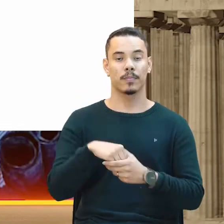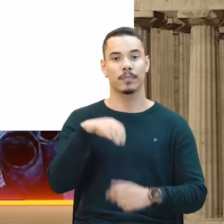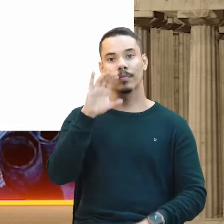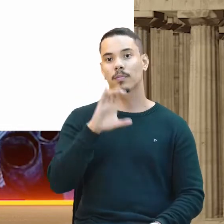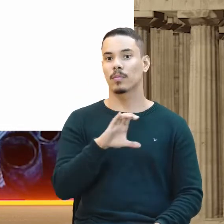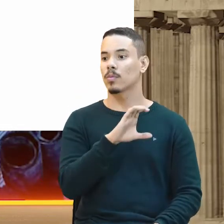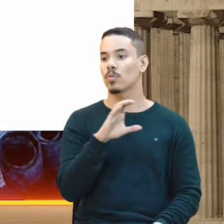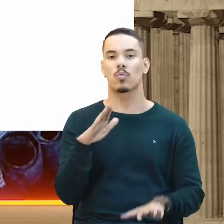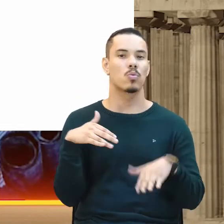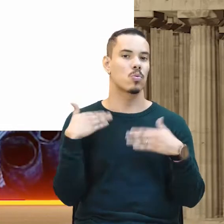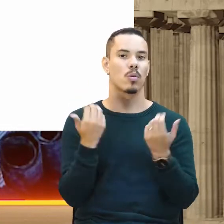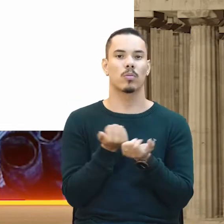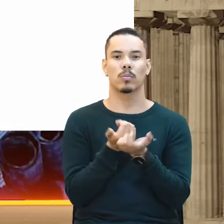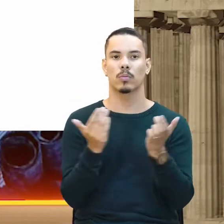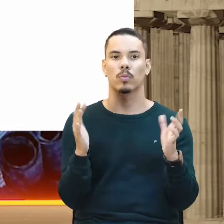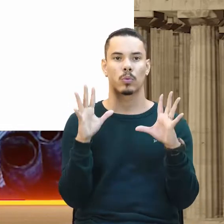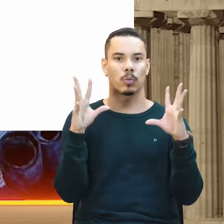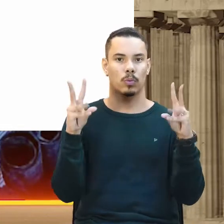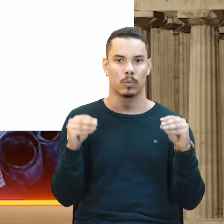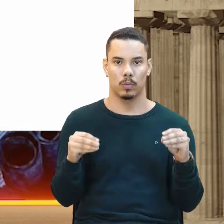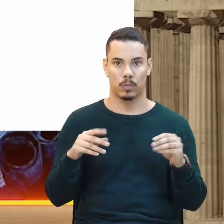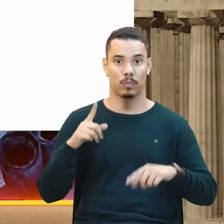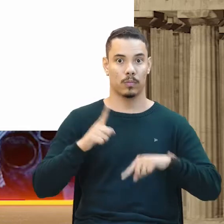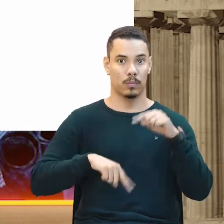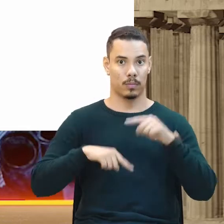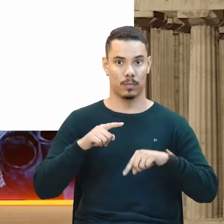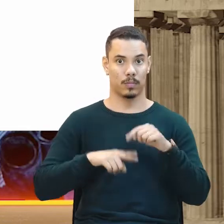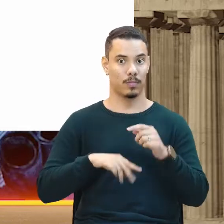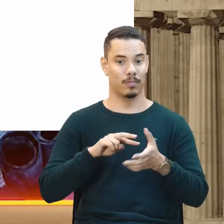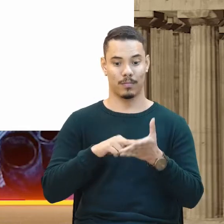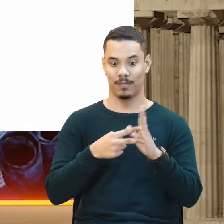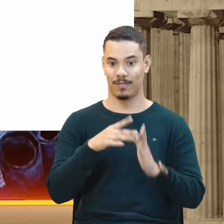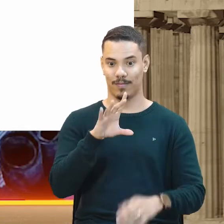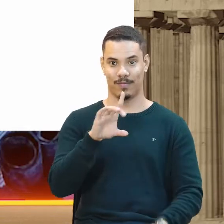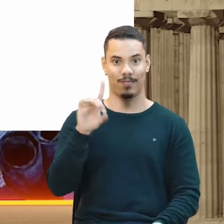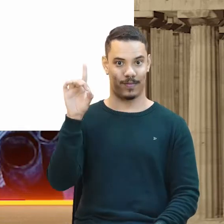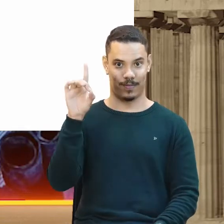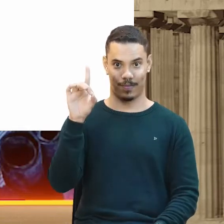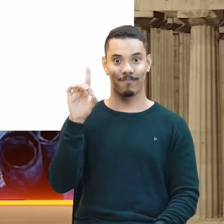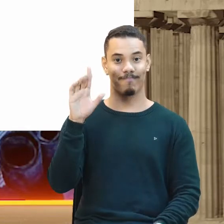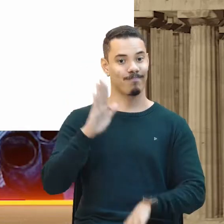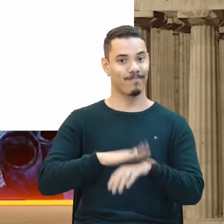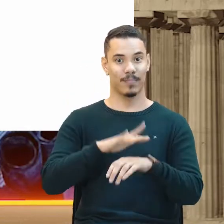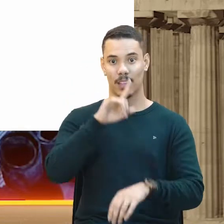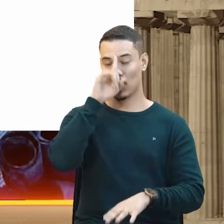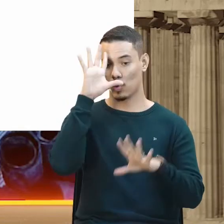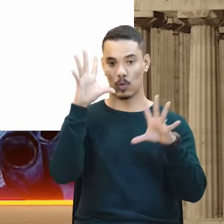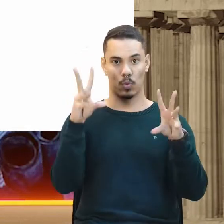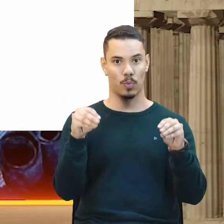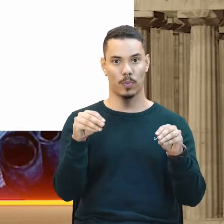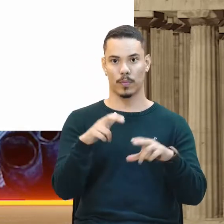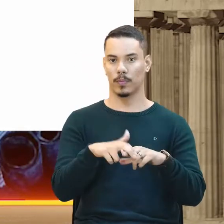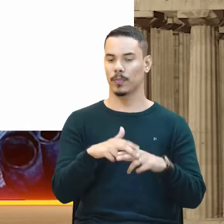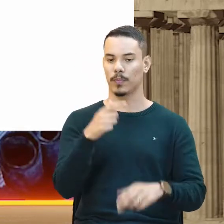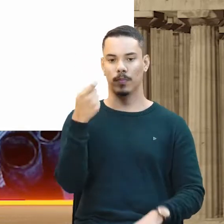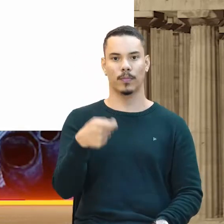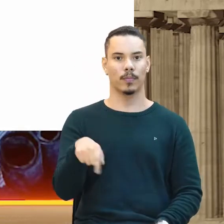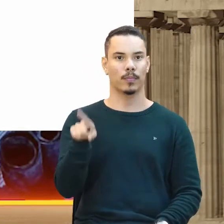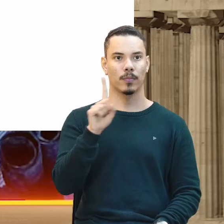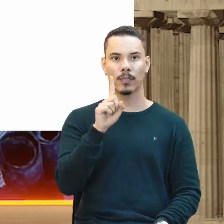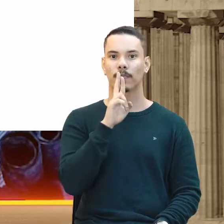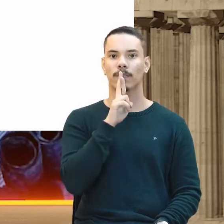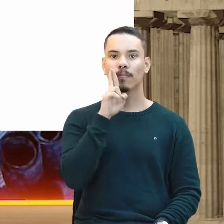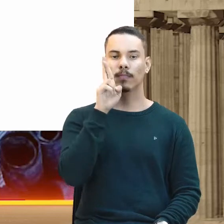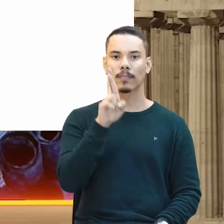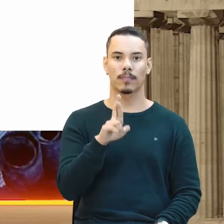deu origem a tudo? Esse elemento seria Deus. Deus é o criador de tudo. Então não precisava mais de